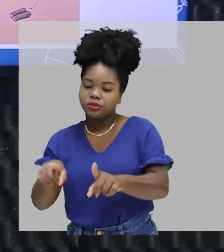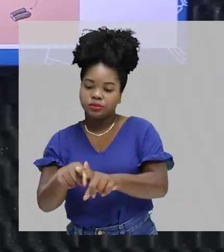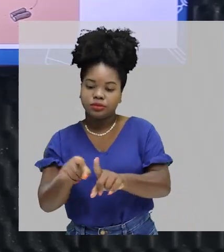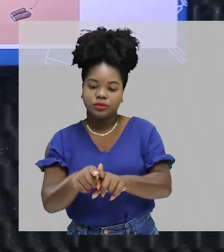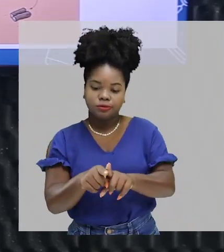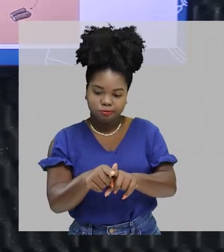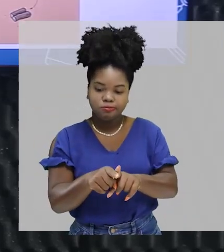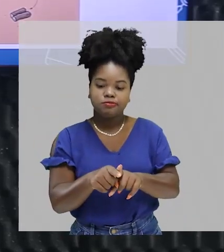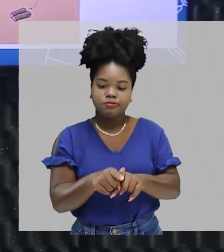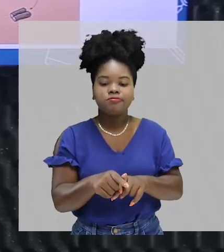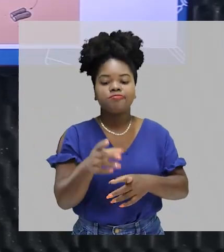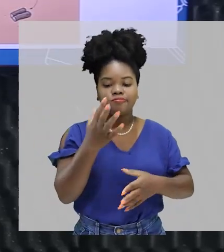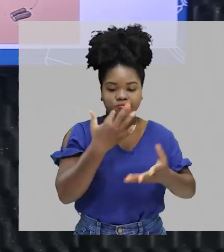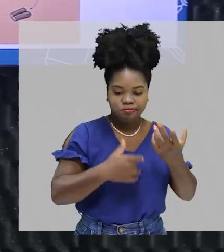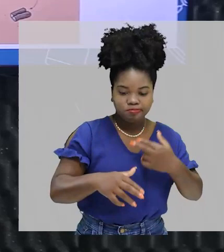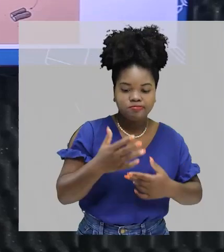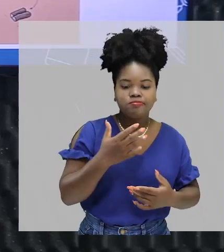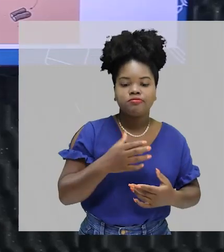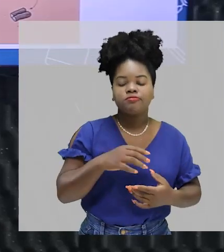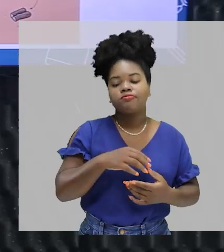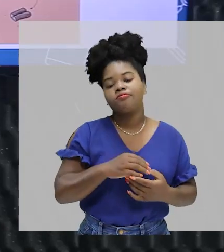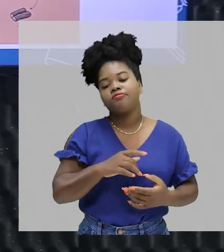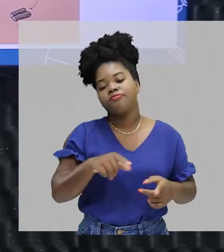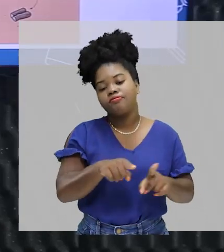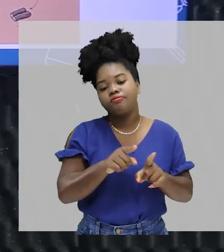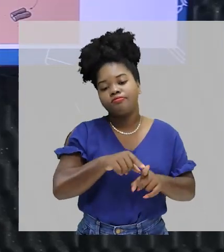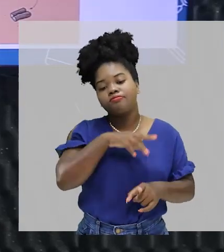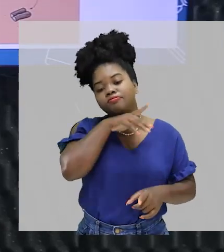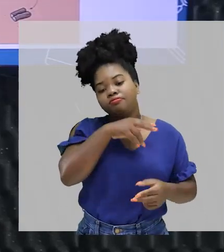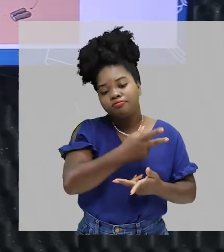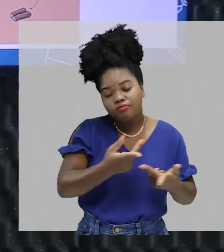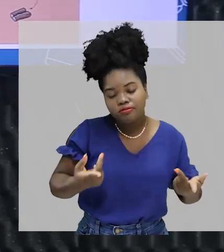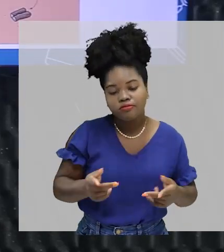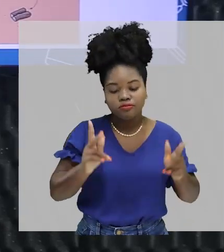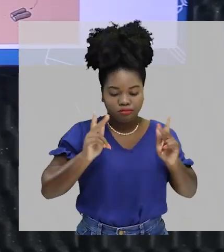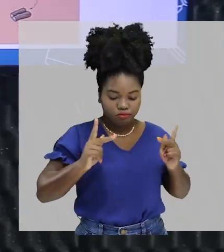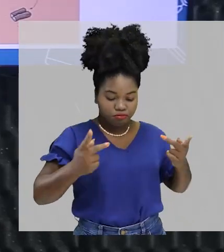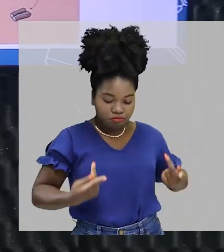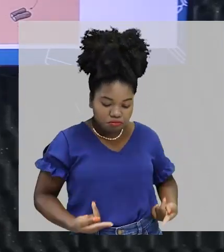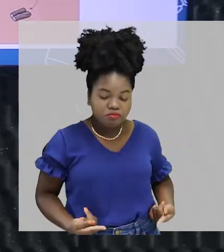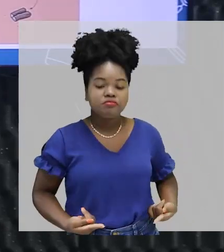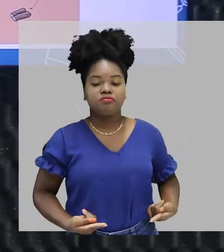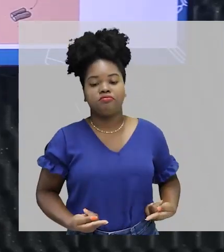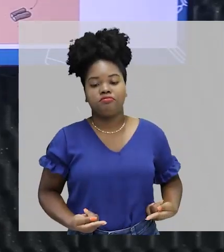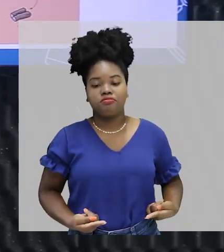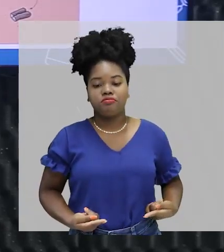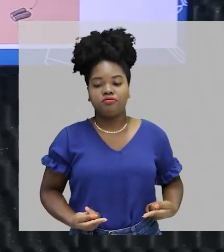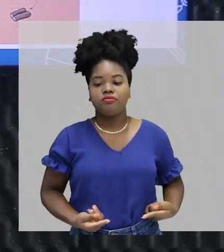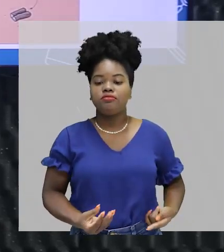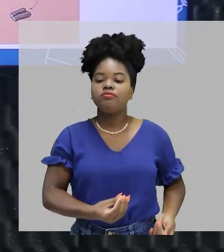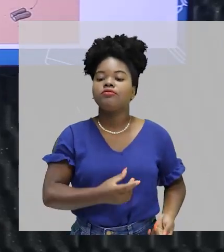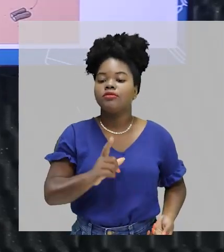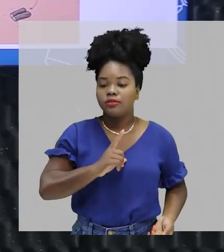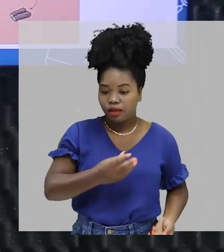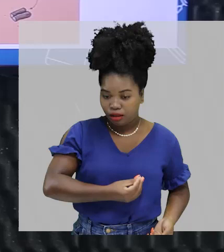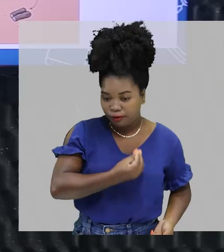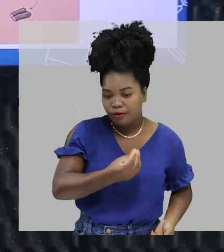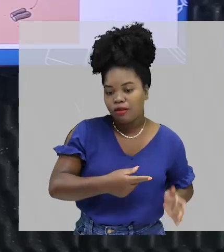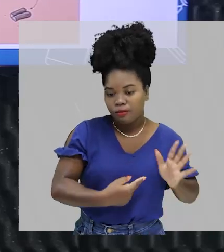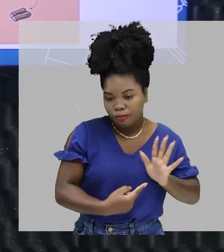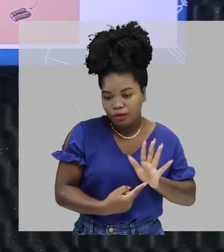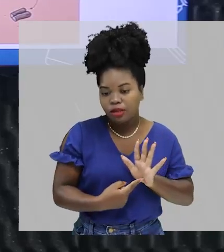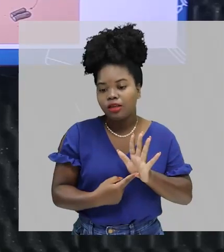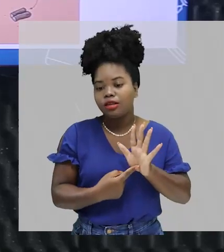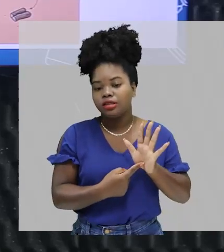também de animais. Então, o que acontece? O ser humano, enquanto ele estiver vivo, ele vai apresentar